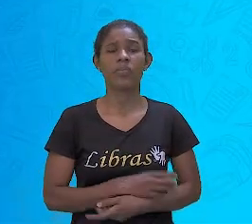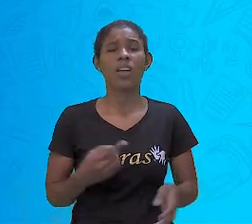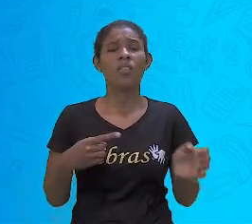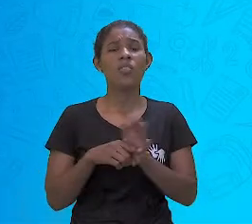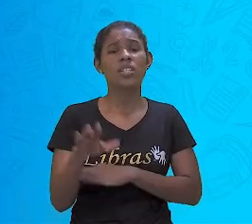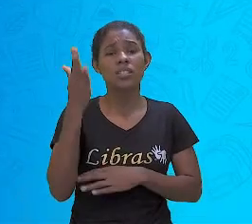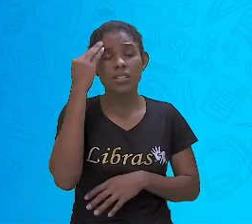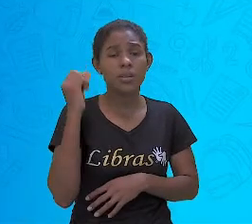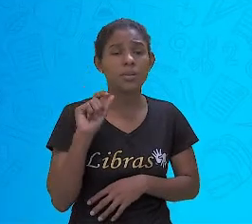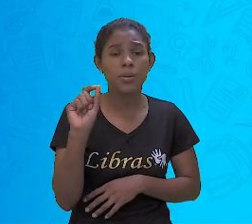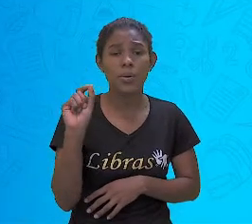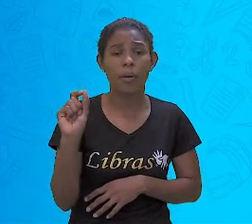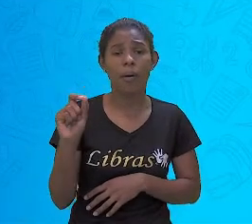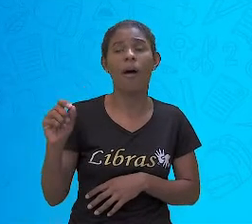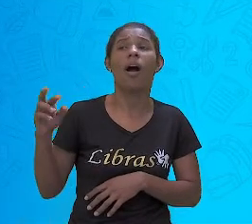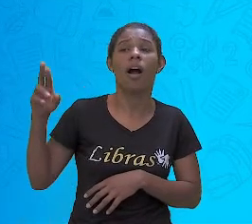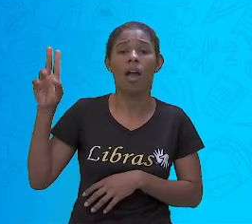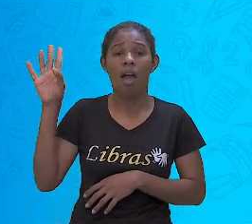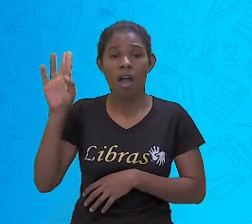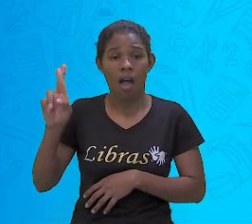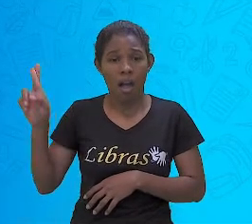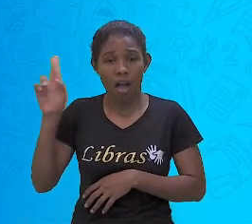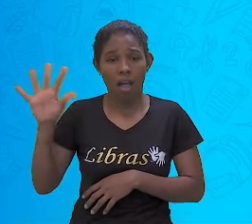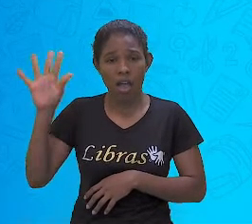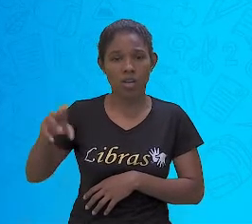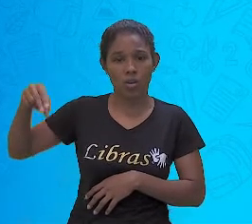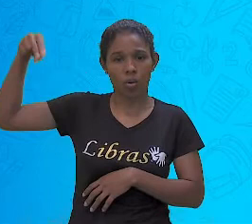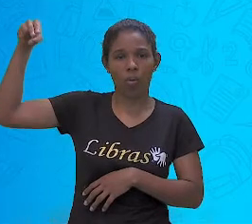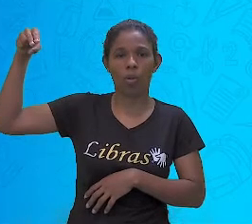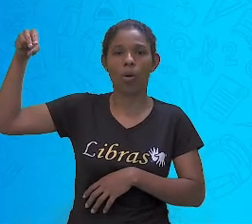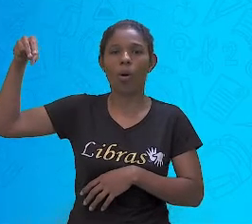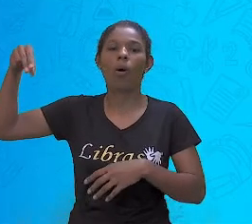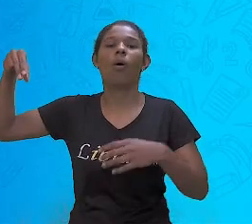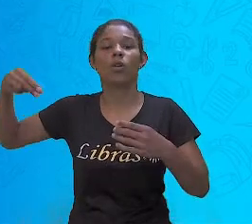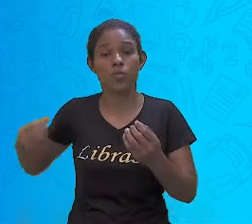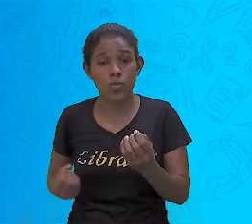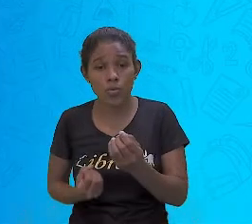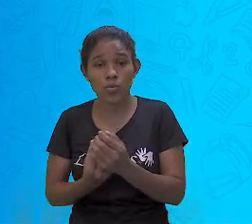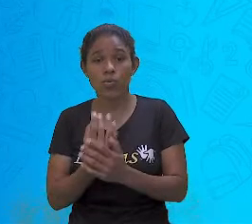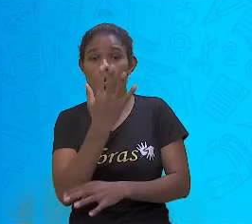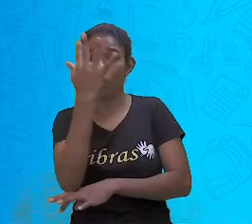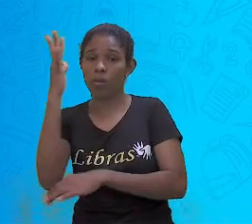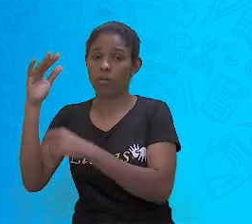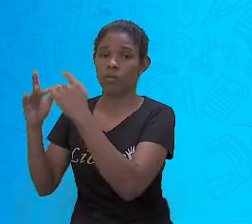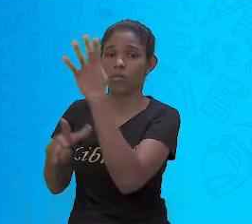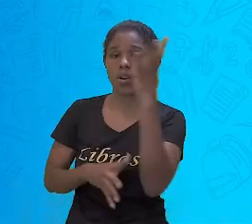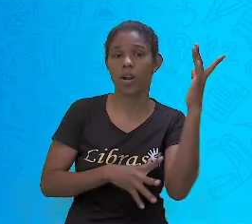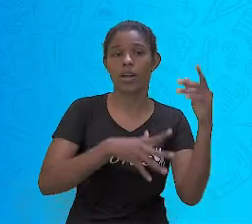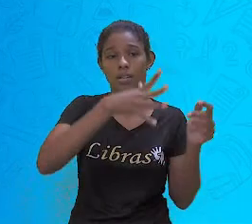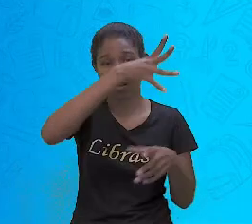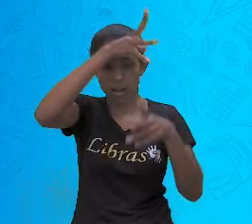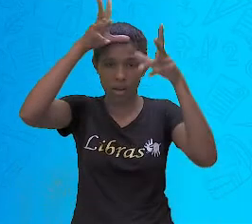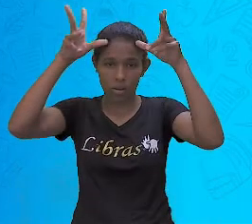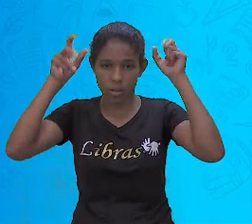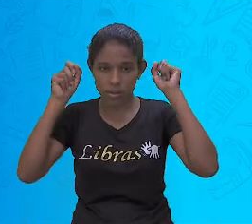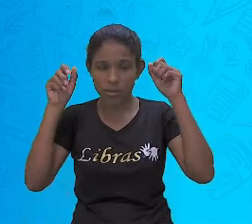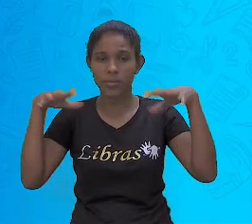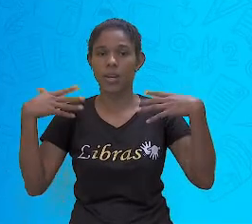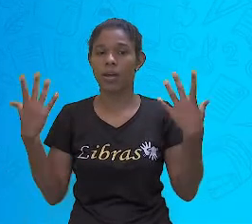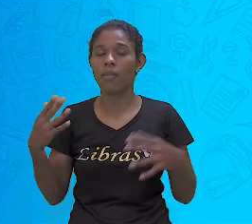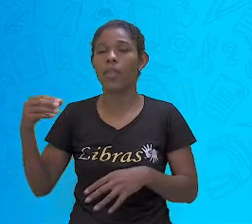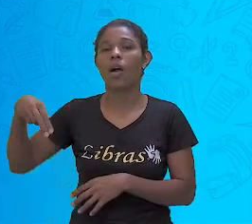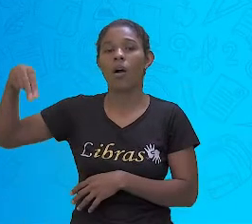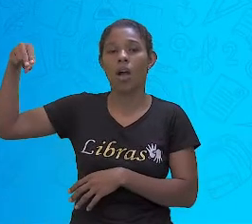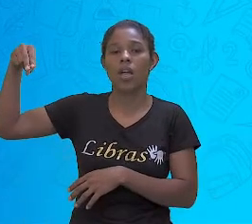Vocês sabiam que a região norte do Brasil é o berço da floresta amazônica? A região norte do Brasil é a